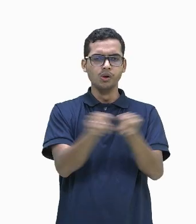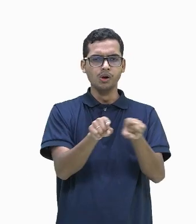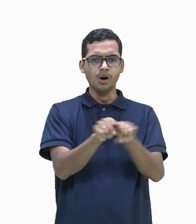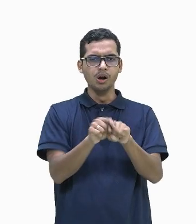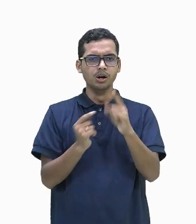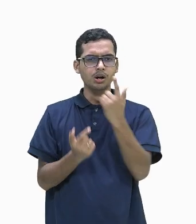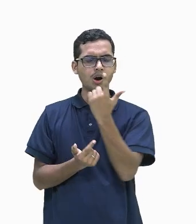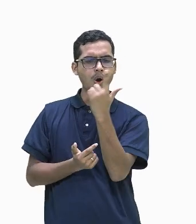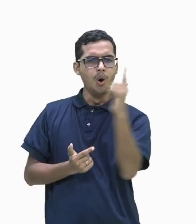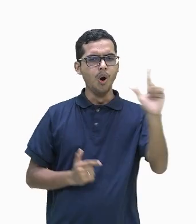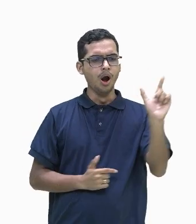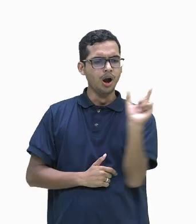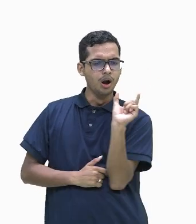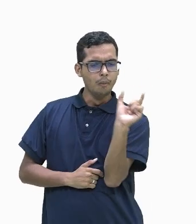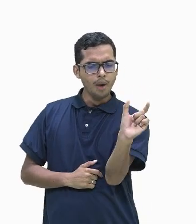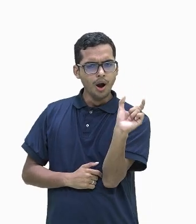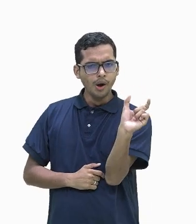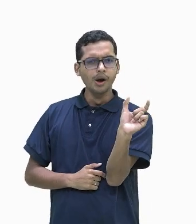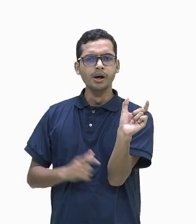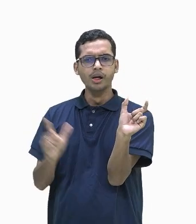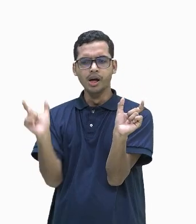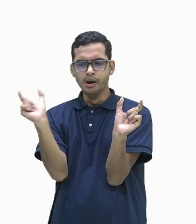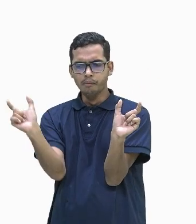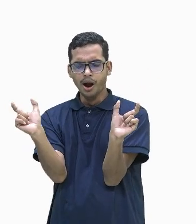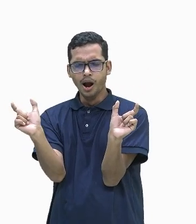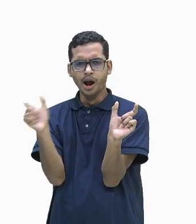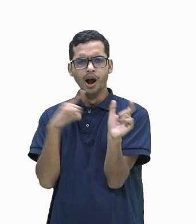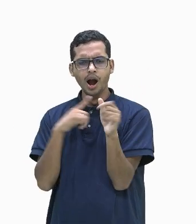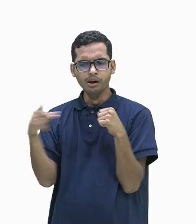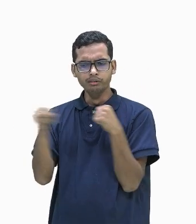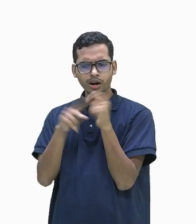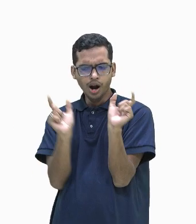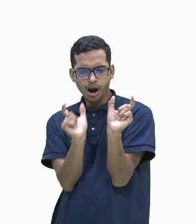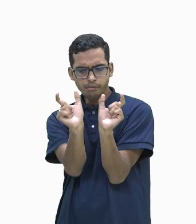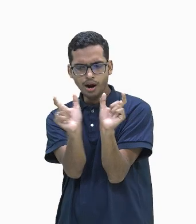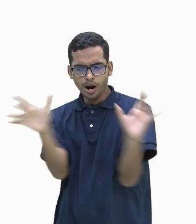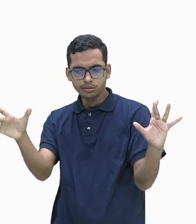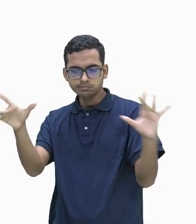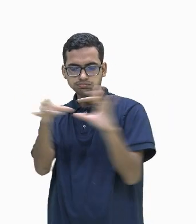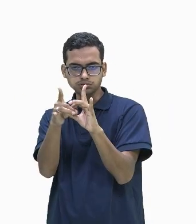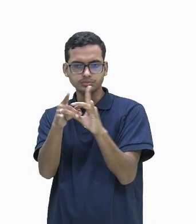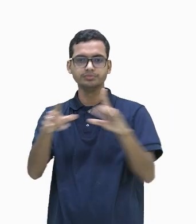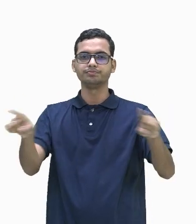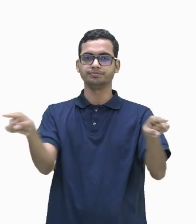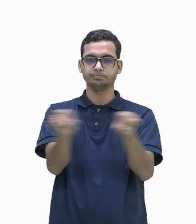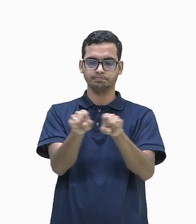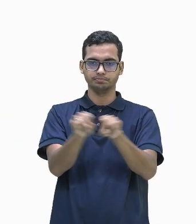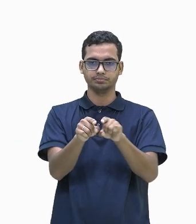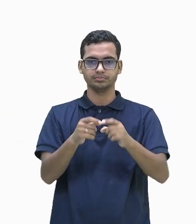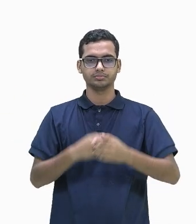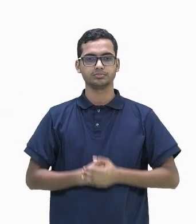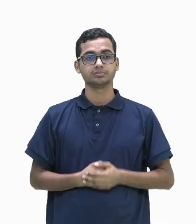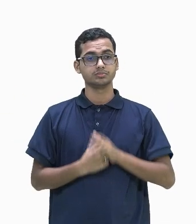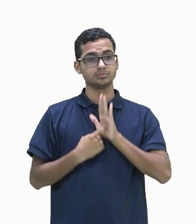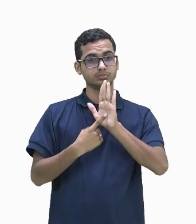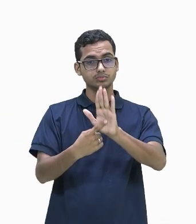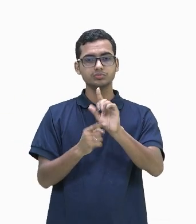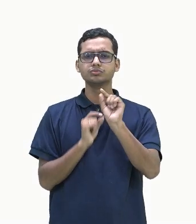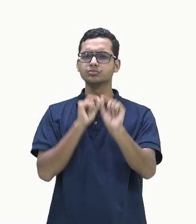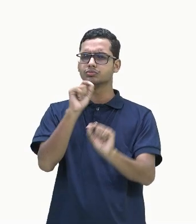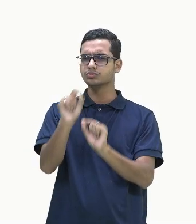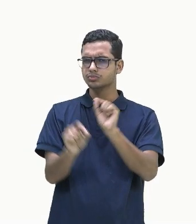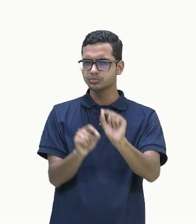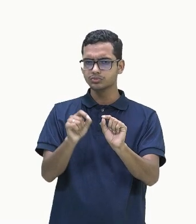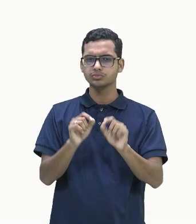uma outra palavra que tem lá no meu predicado. Essa outra palavra é uma palavra que traz algum